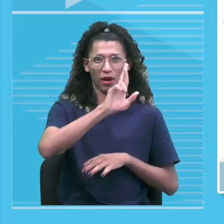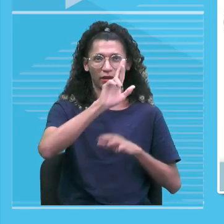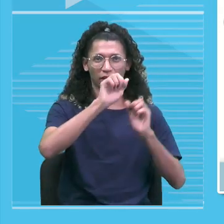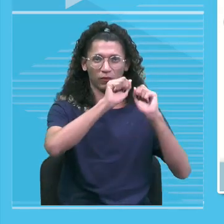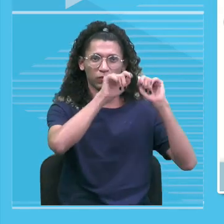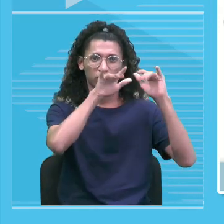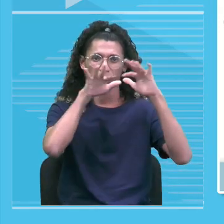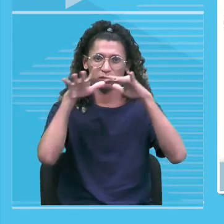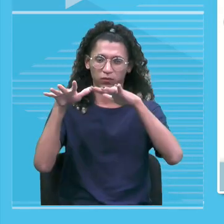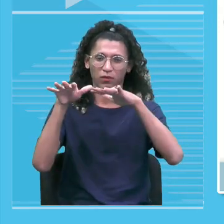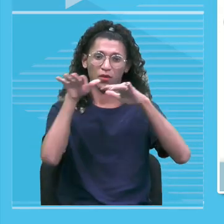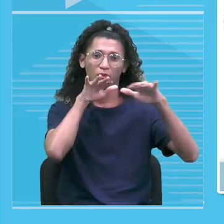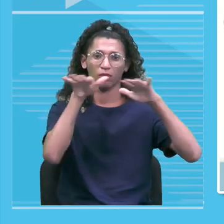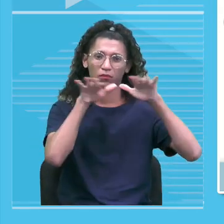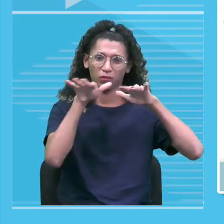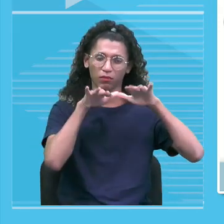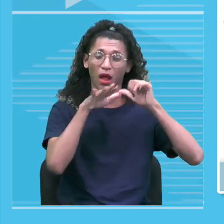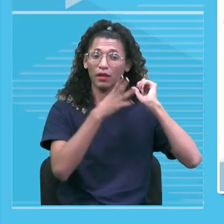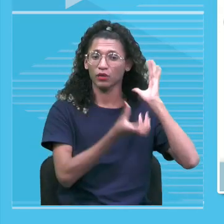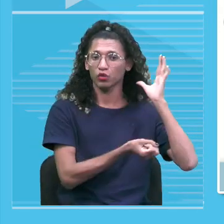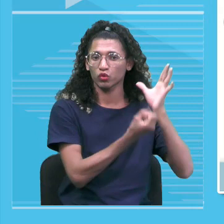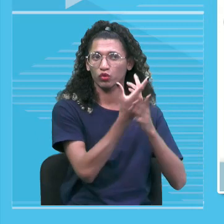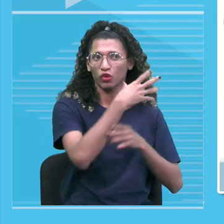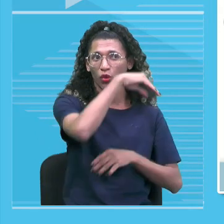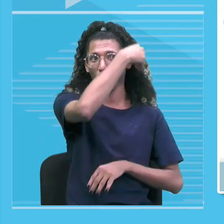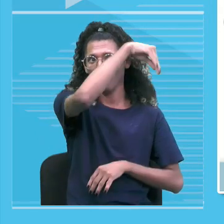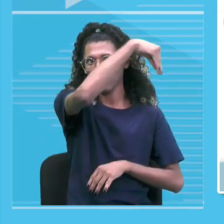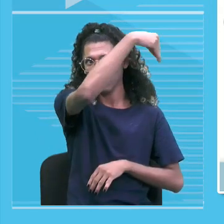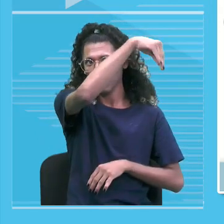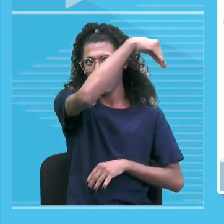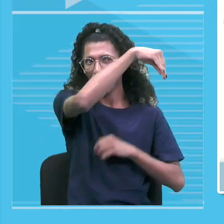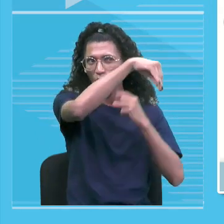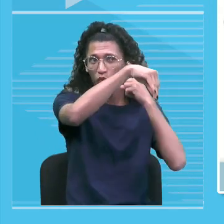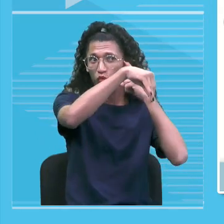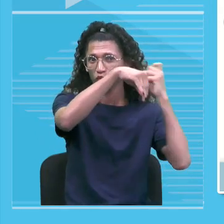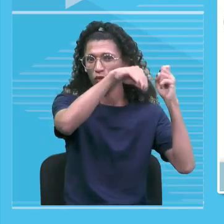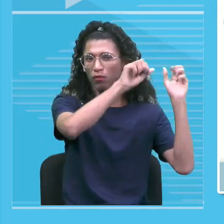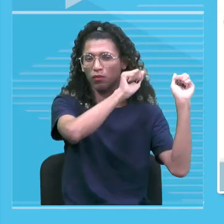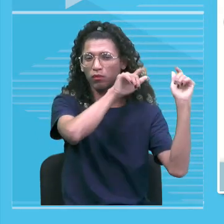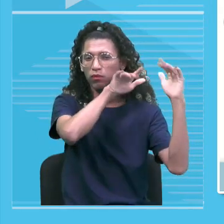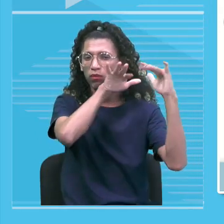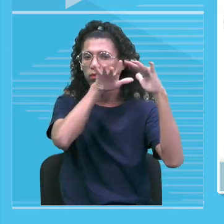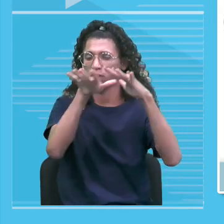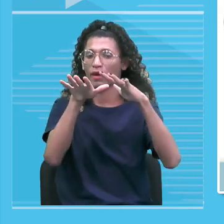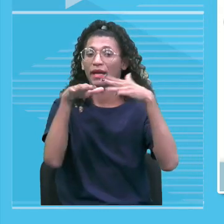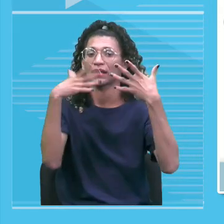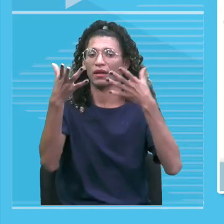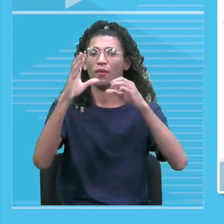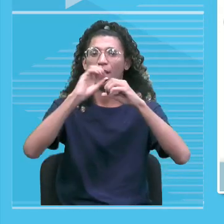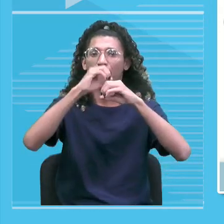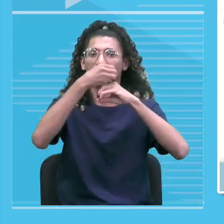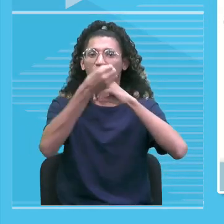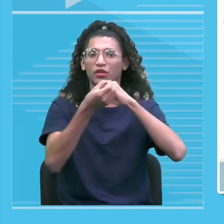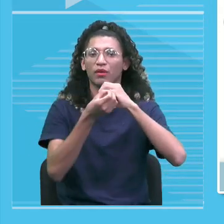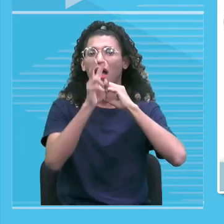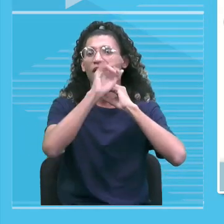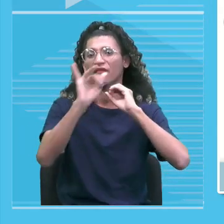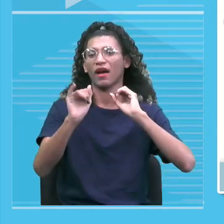causada pelo sino essas partículas elas vão começar a vibrar também